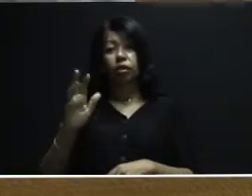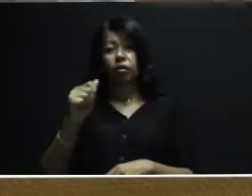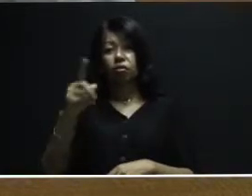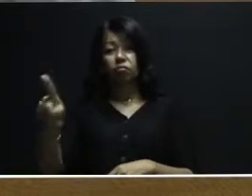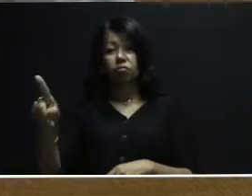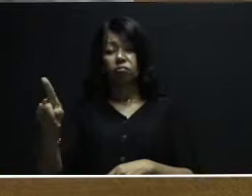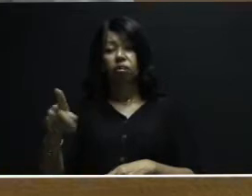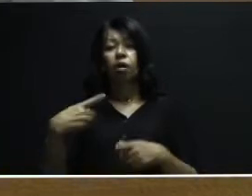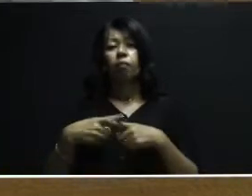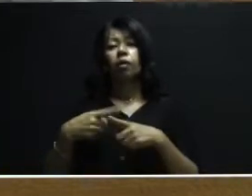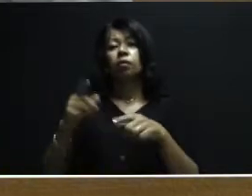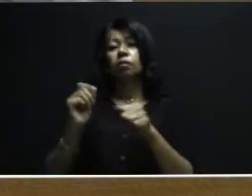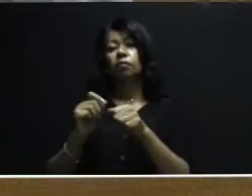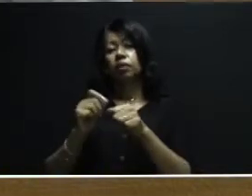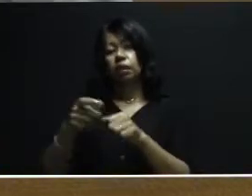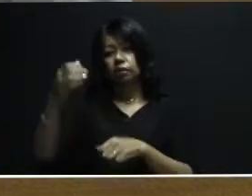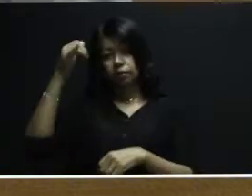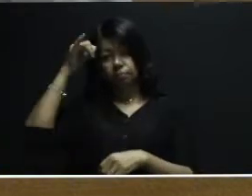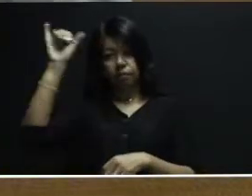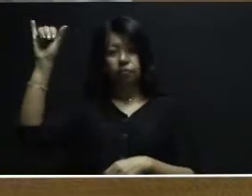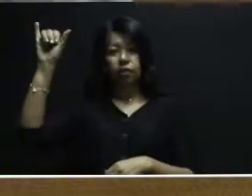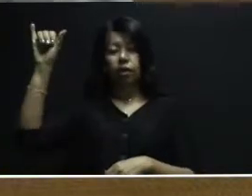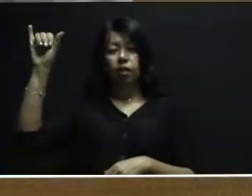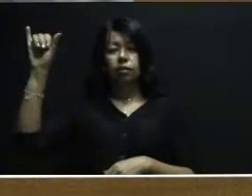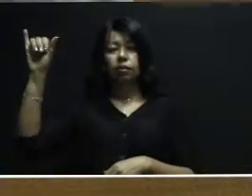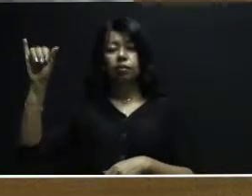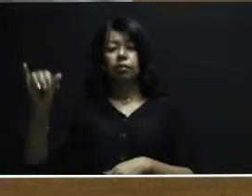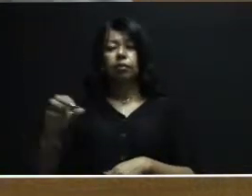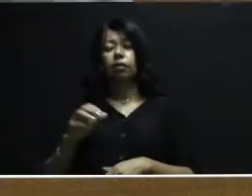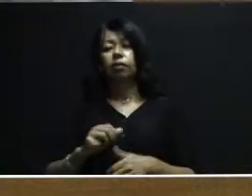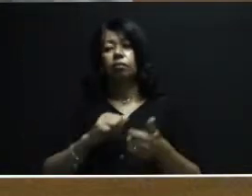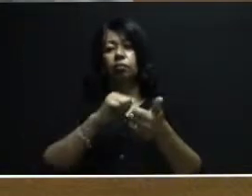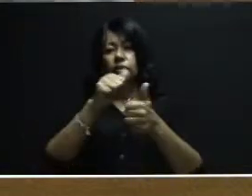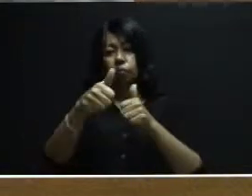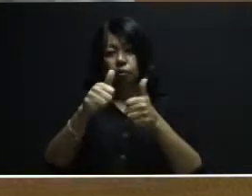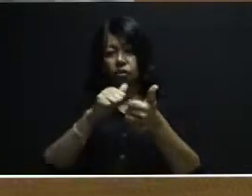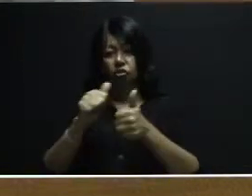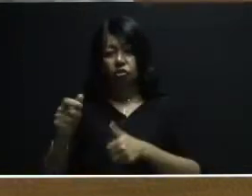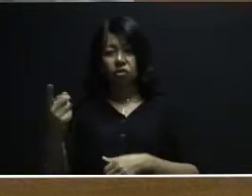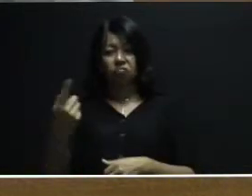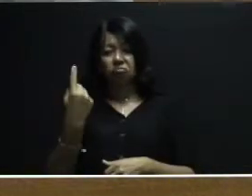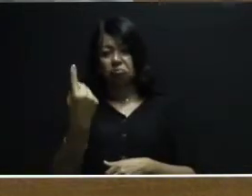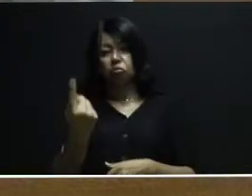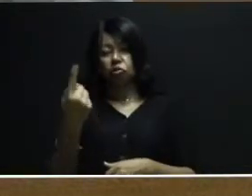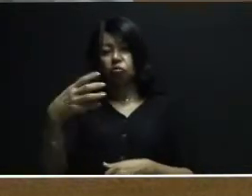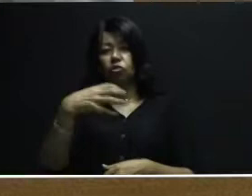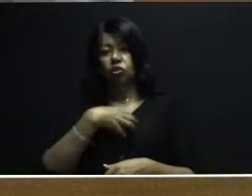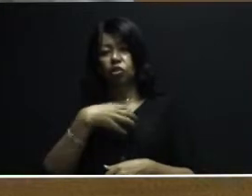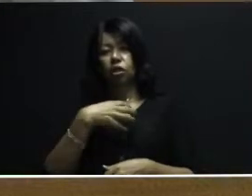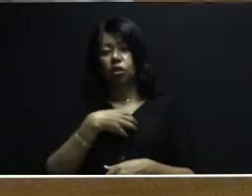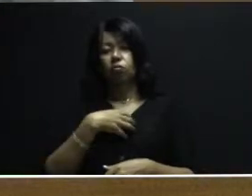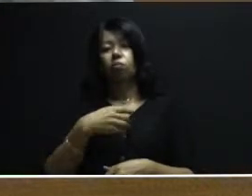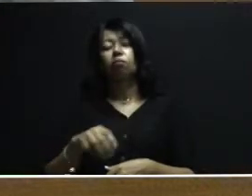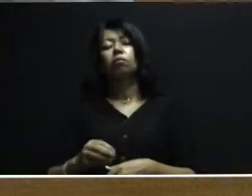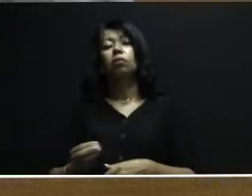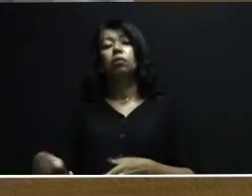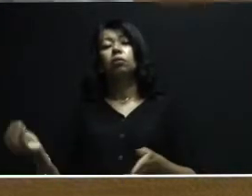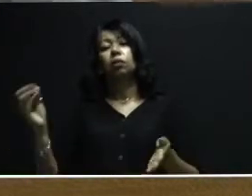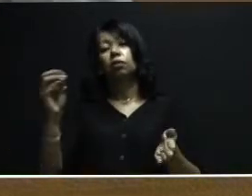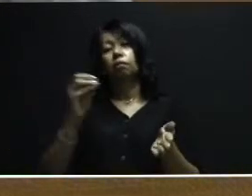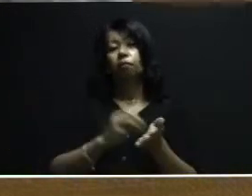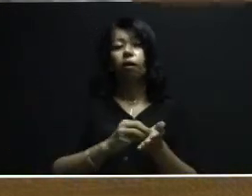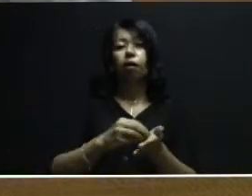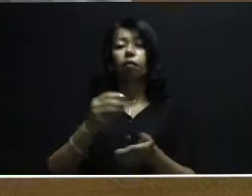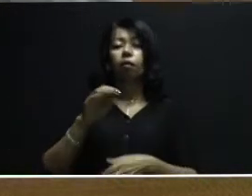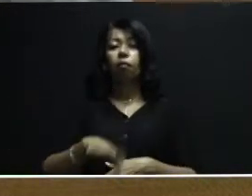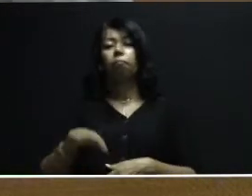se fizesse a prevenção, o esporte é o único meio que se integra uma